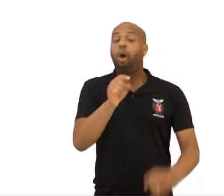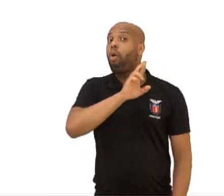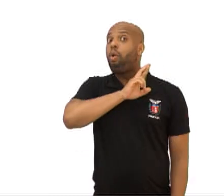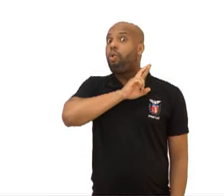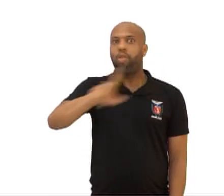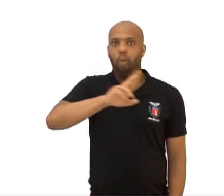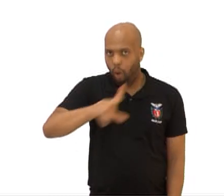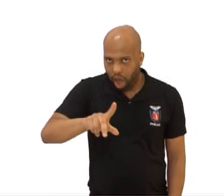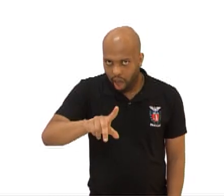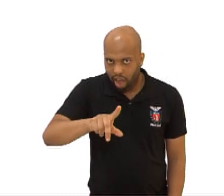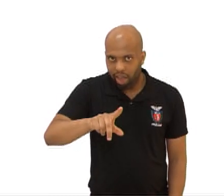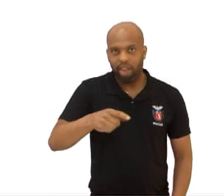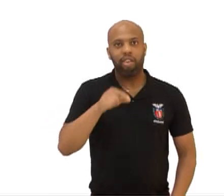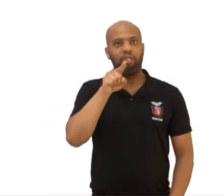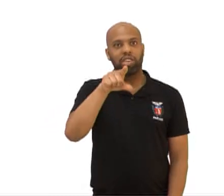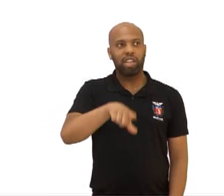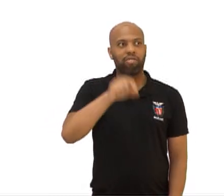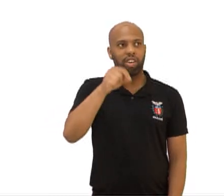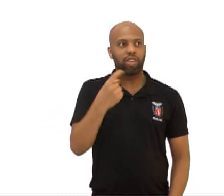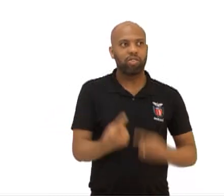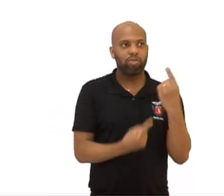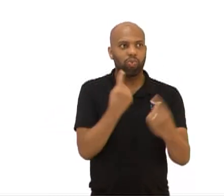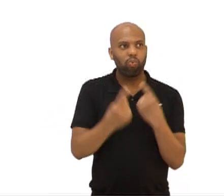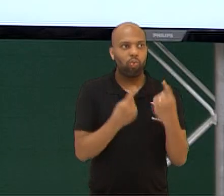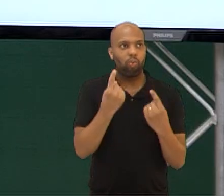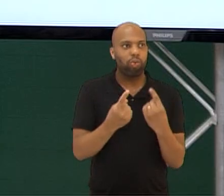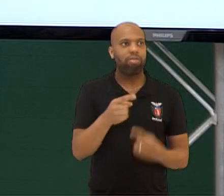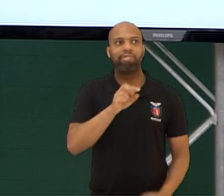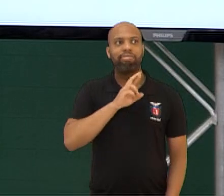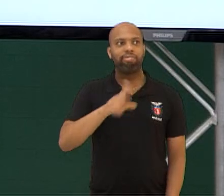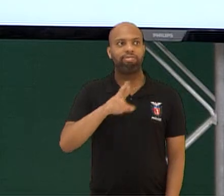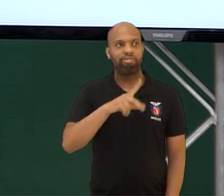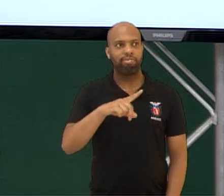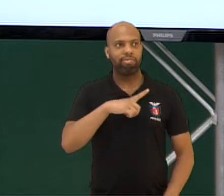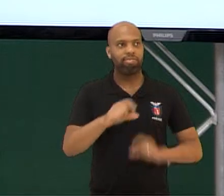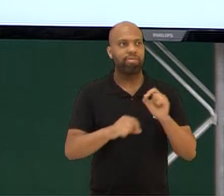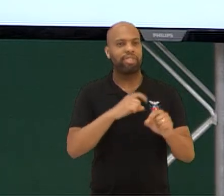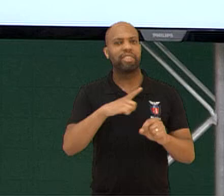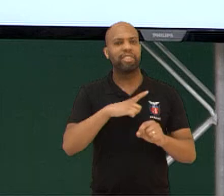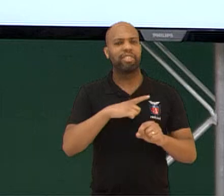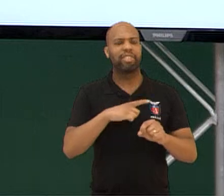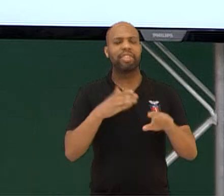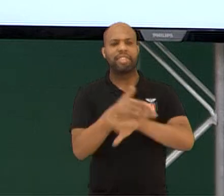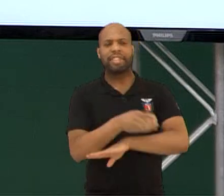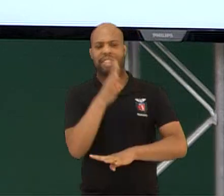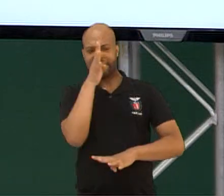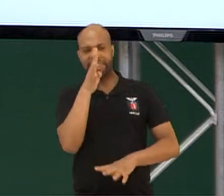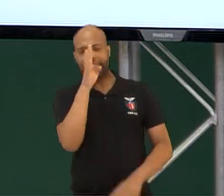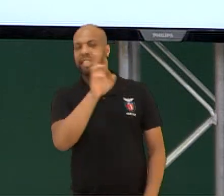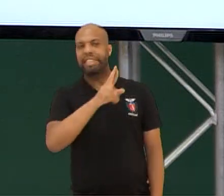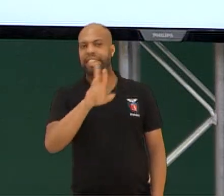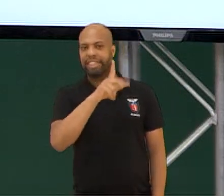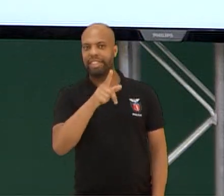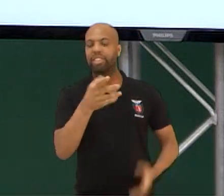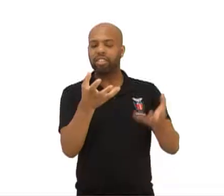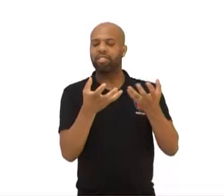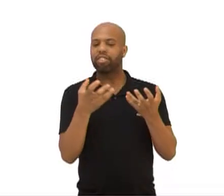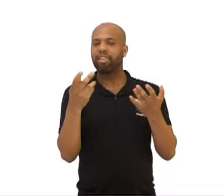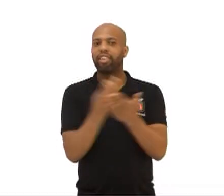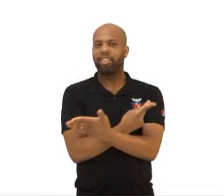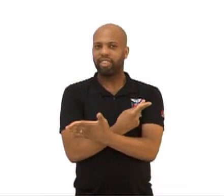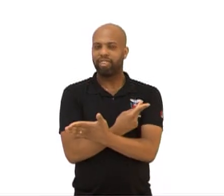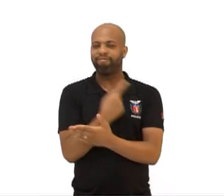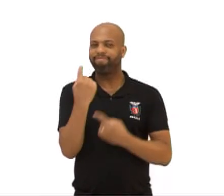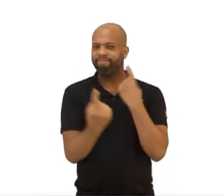né, são vizinhos do Paraná, mas nós temos aqui na nossa questão um que está de penetra, que não faz parte. Então é isso que nós queremos saber. Quais